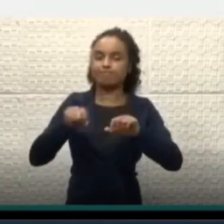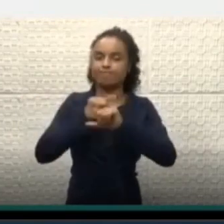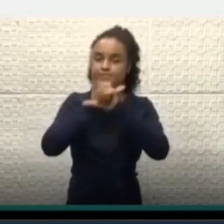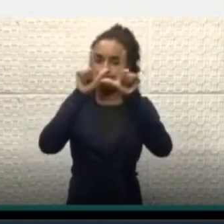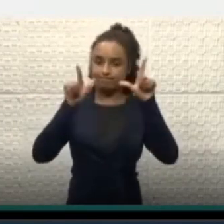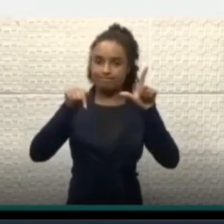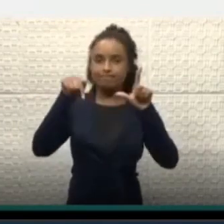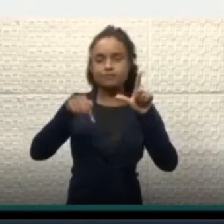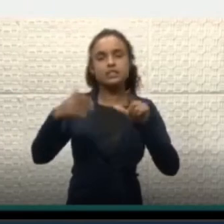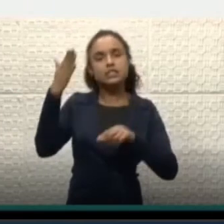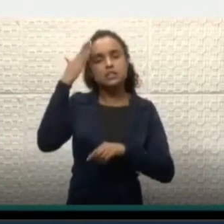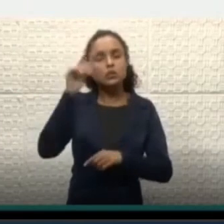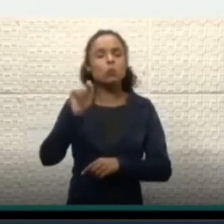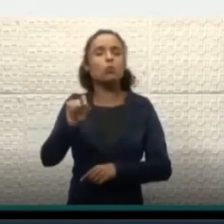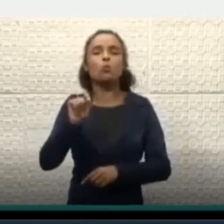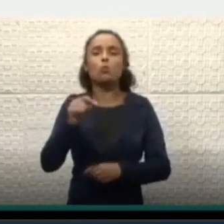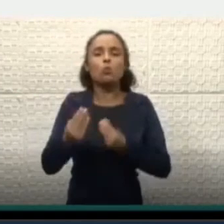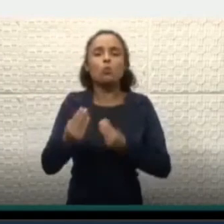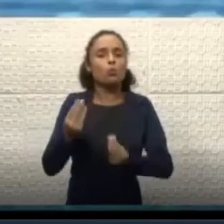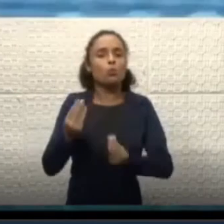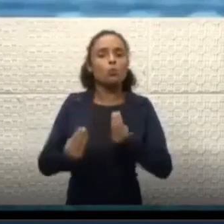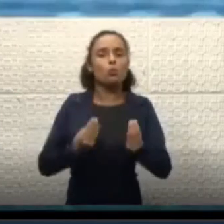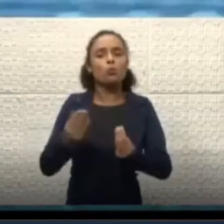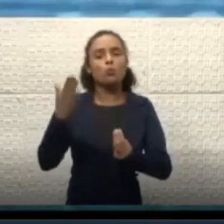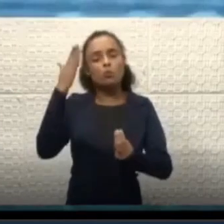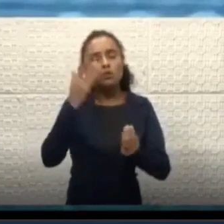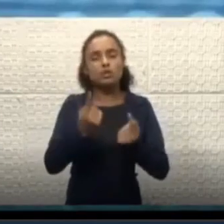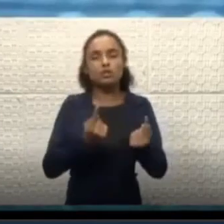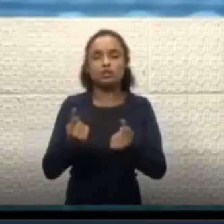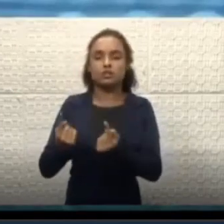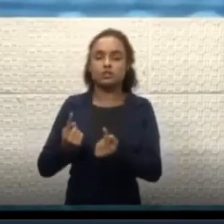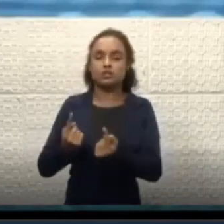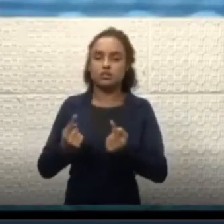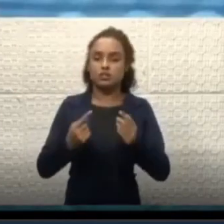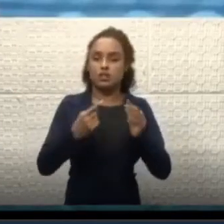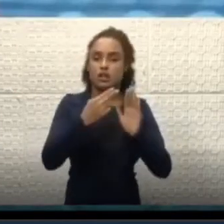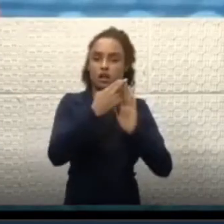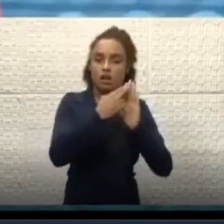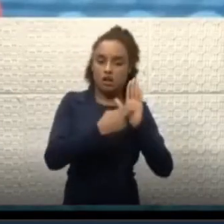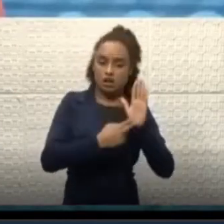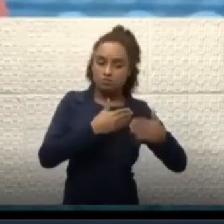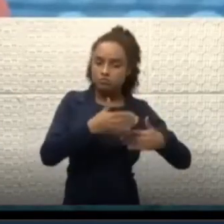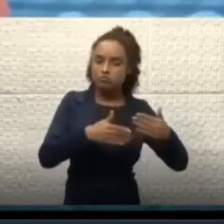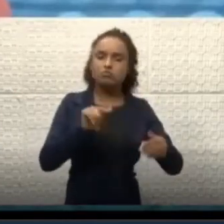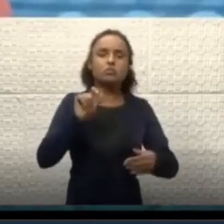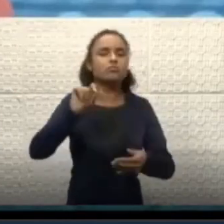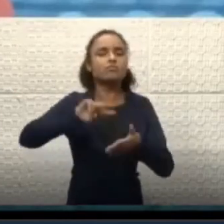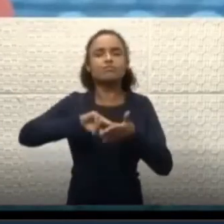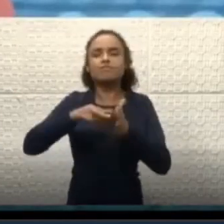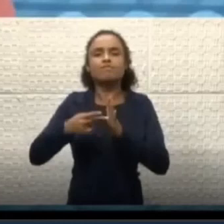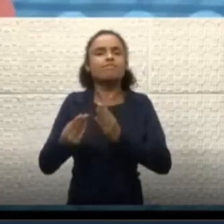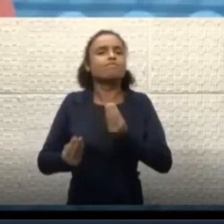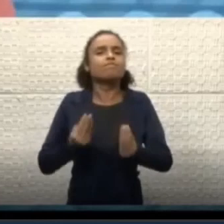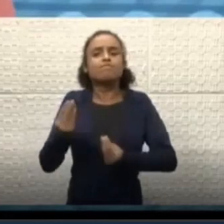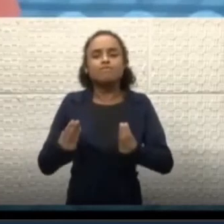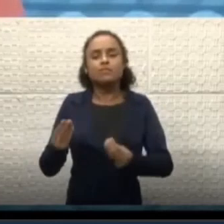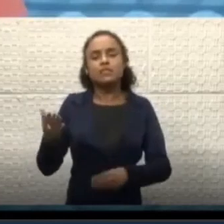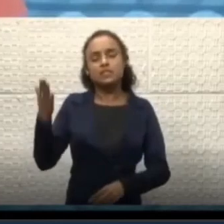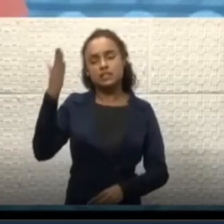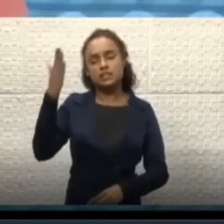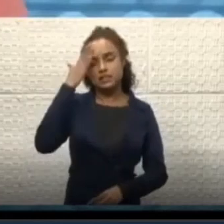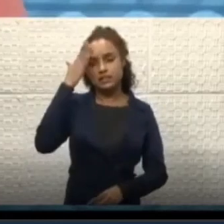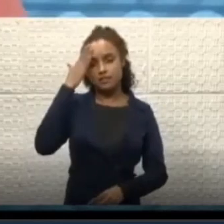clareza, identificar e entender o que cada um desses procedimentos significa, como realizar eles